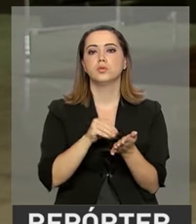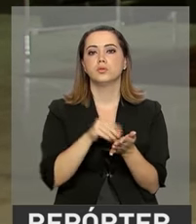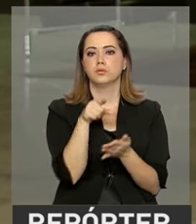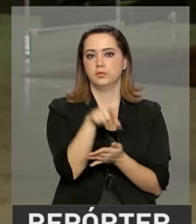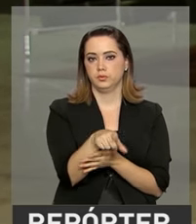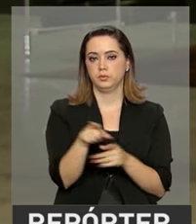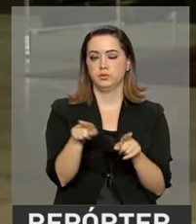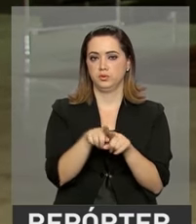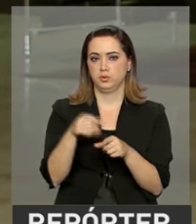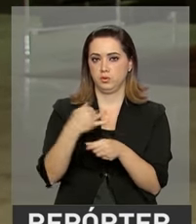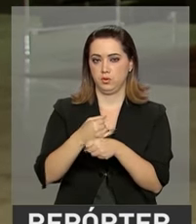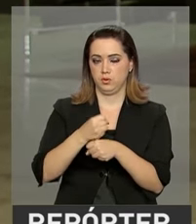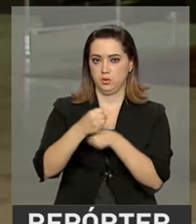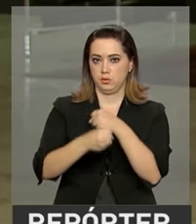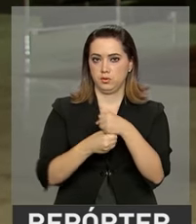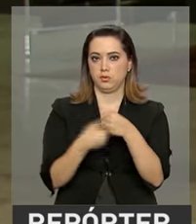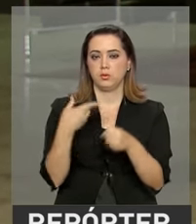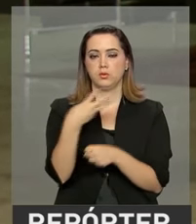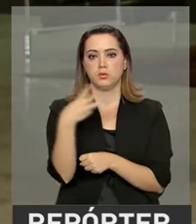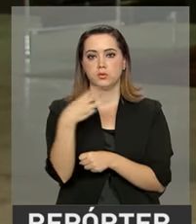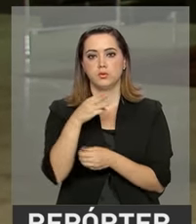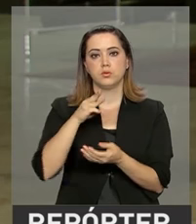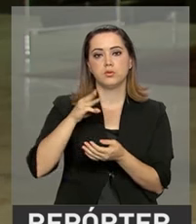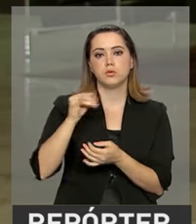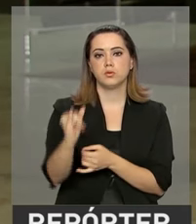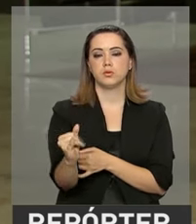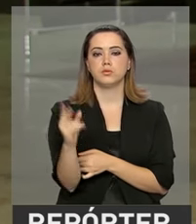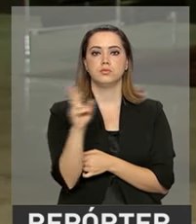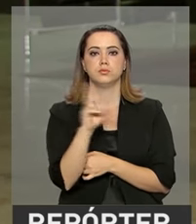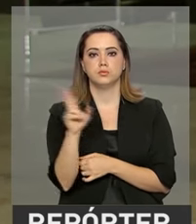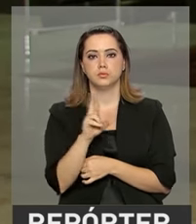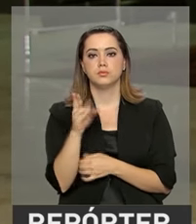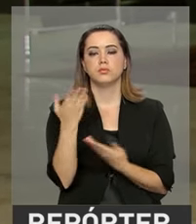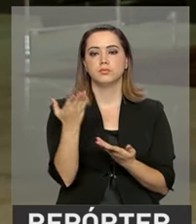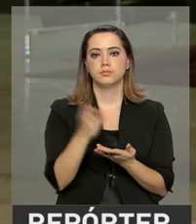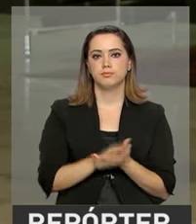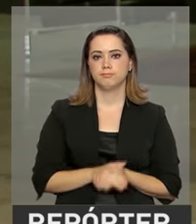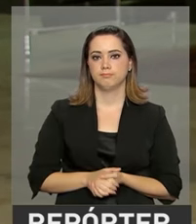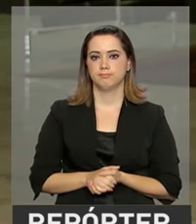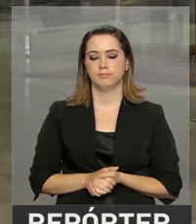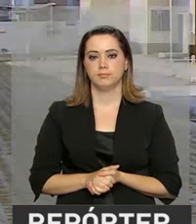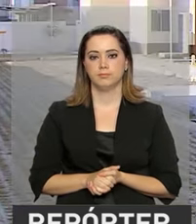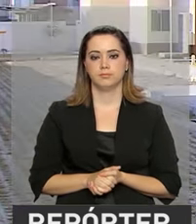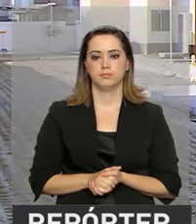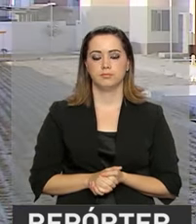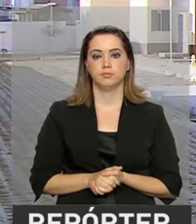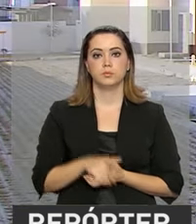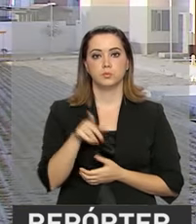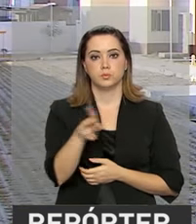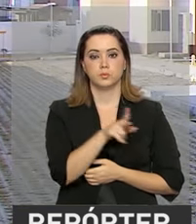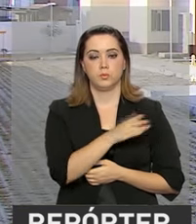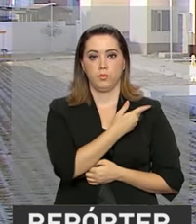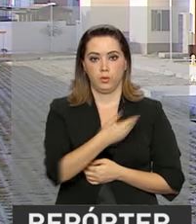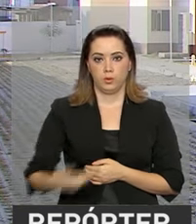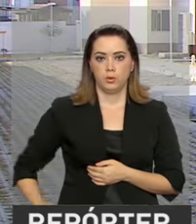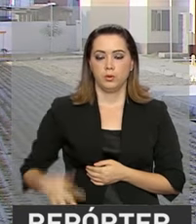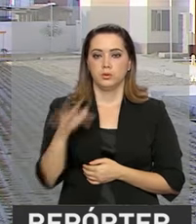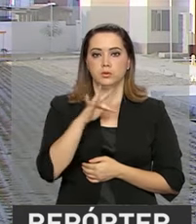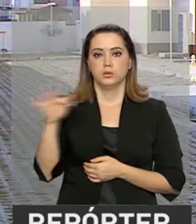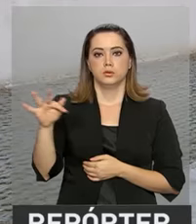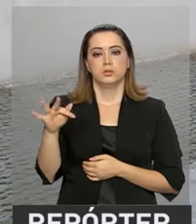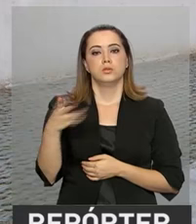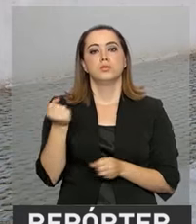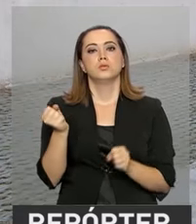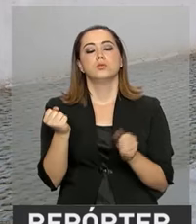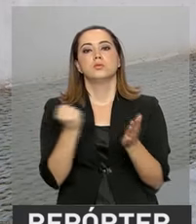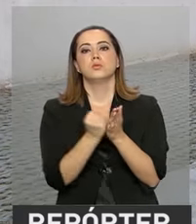para 2017 Rhõ800 milhões deais. O governo federal vai contratar a